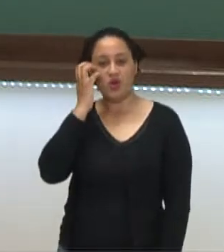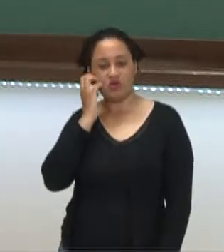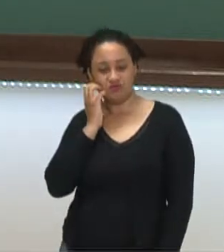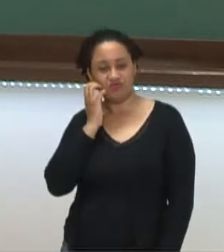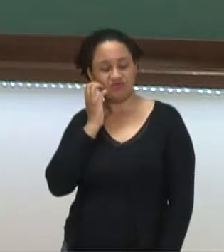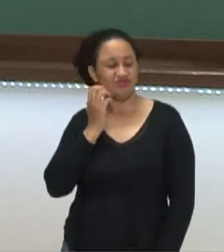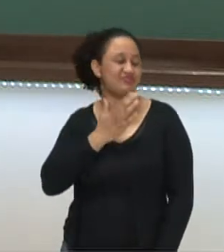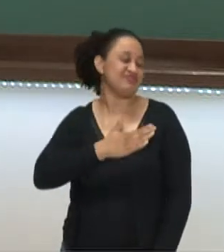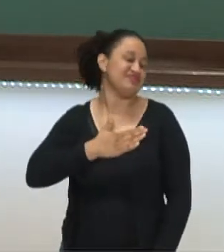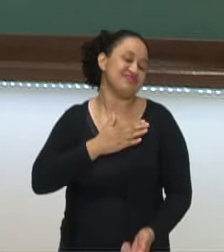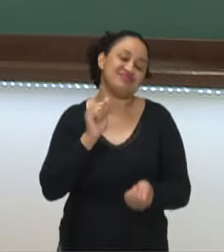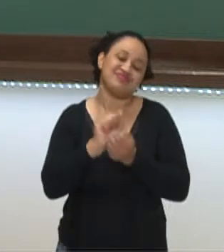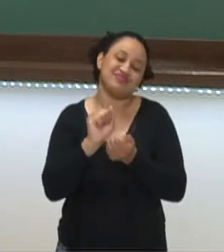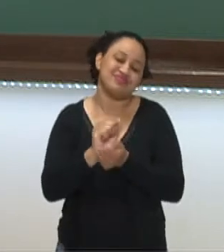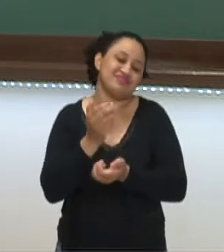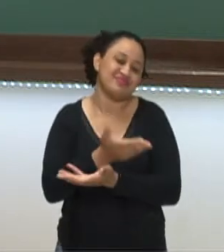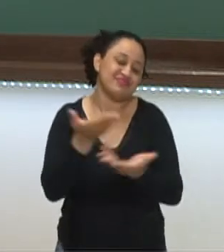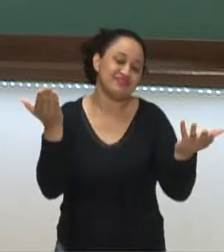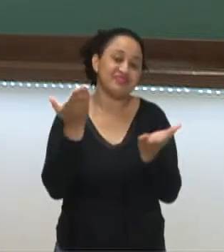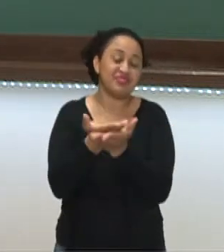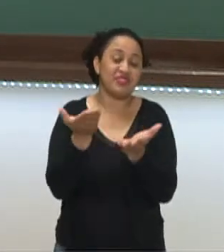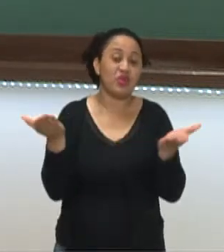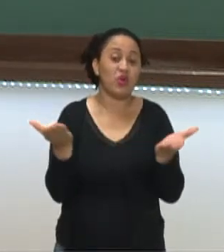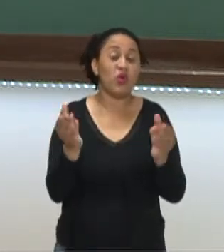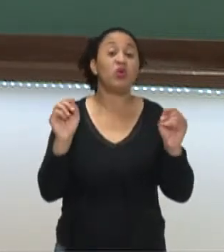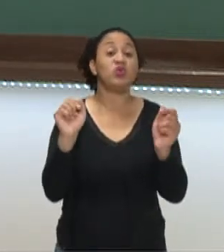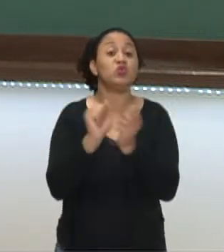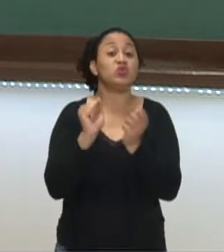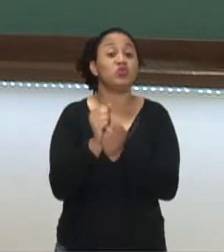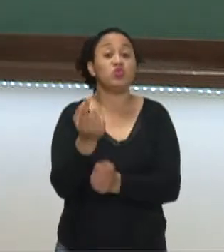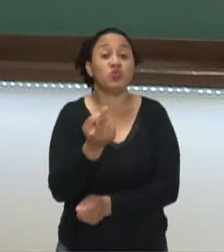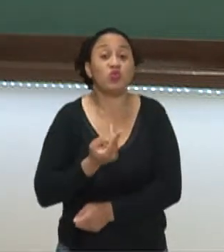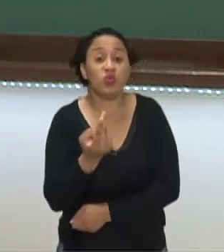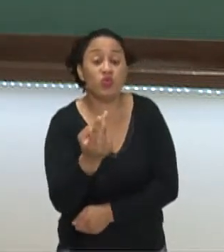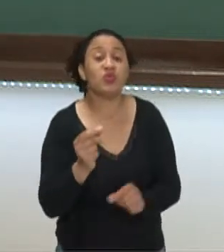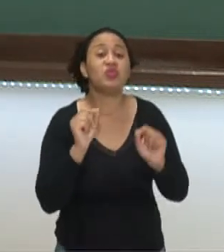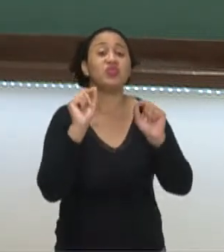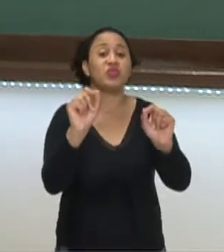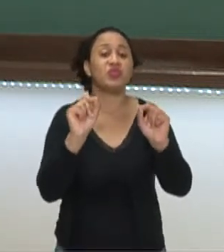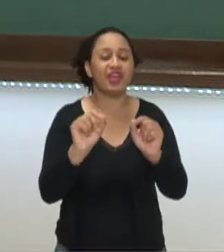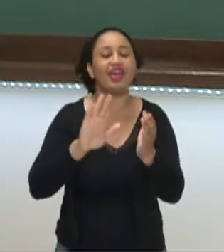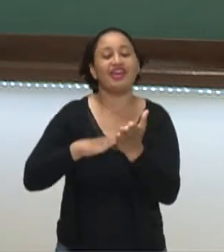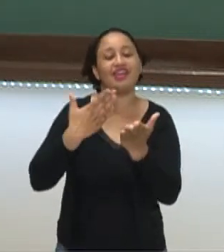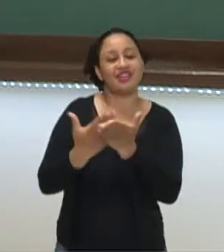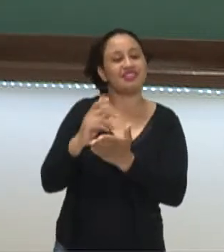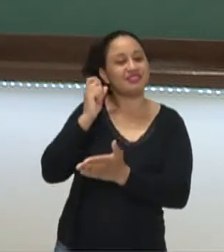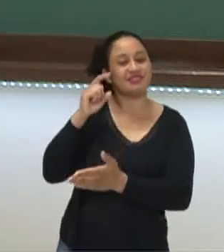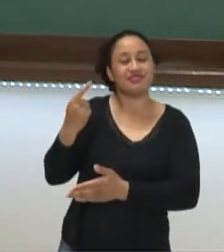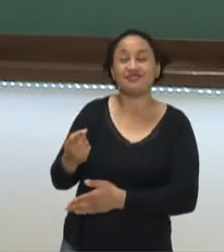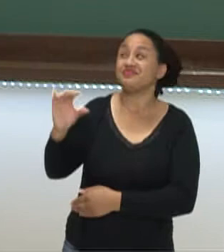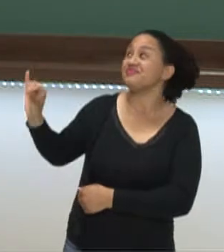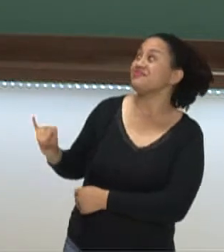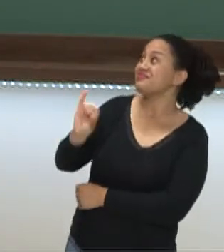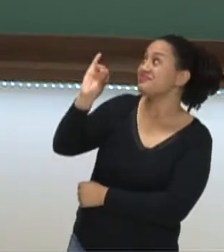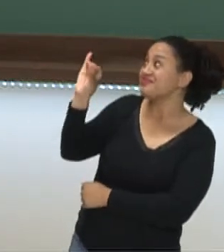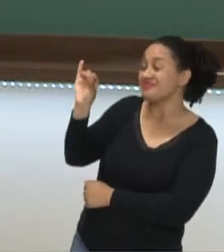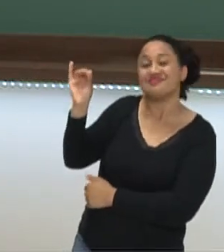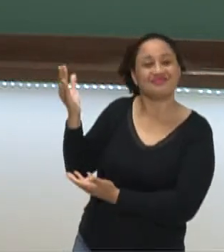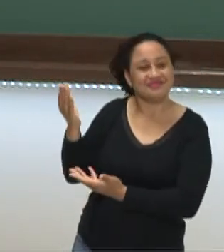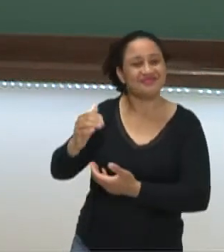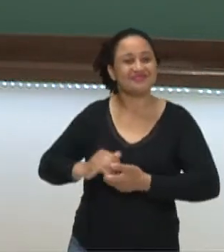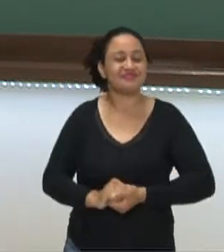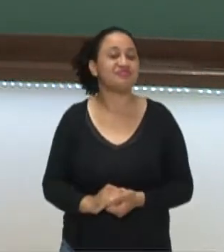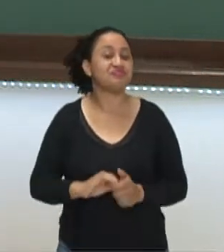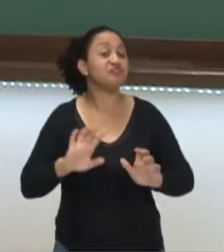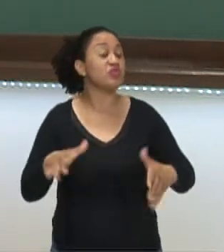um prazer estar junto com você nessa aula. E junto com a gente nessa aula tá aqui a Jéssica, dê um oi para ela. E nós